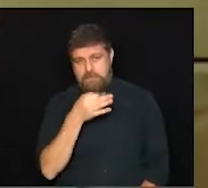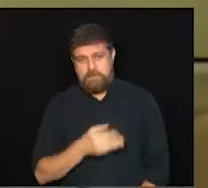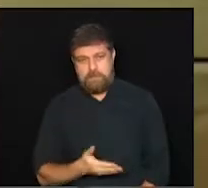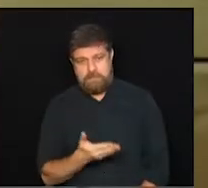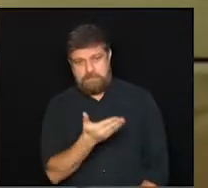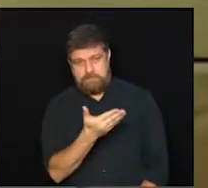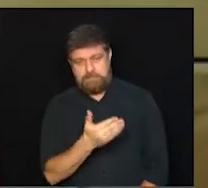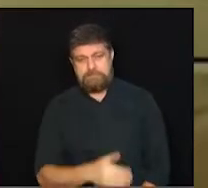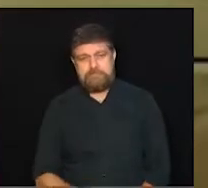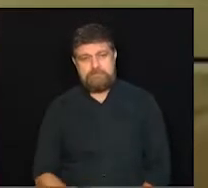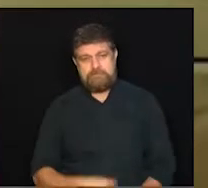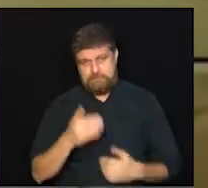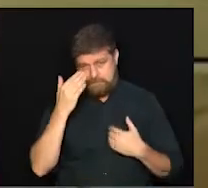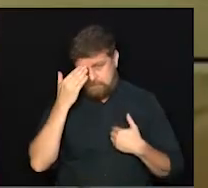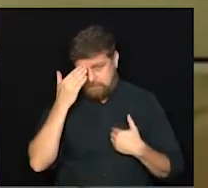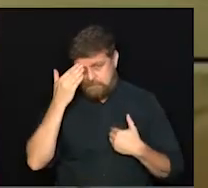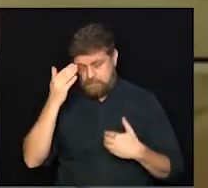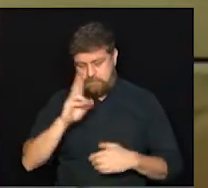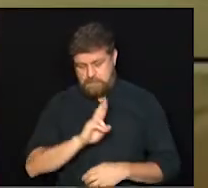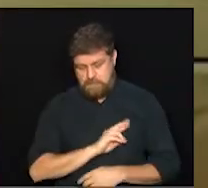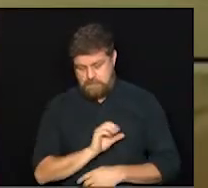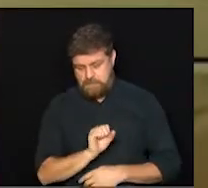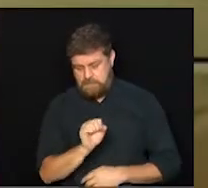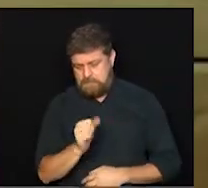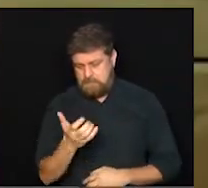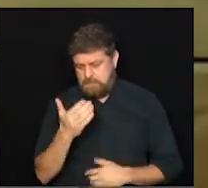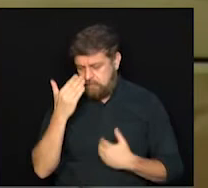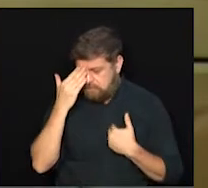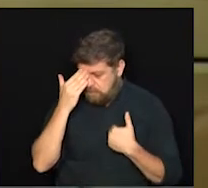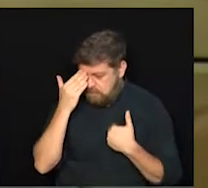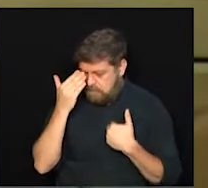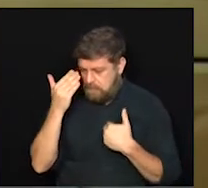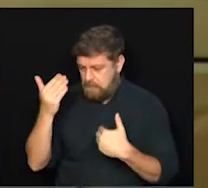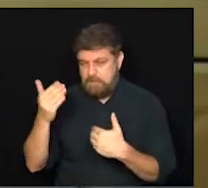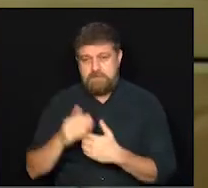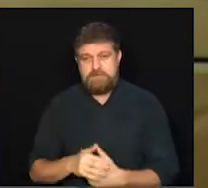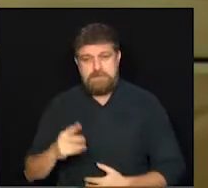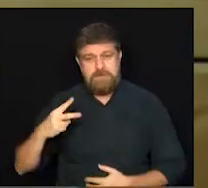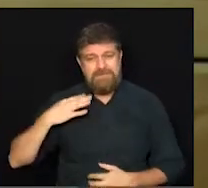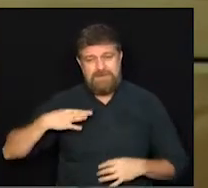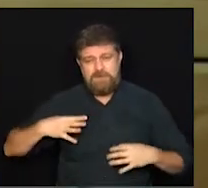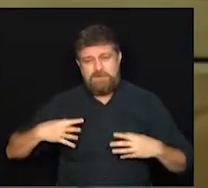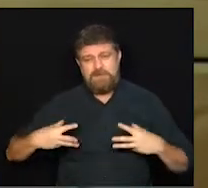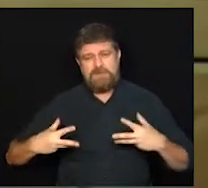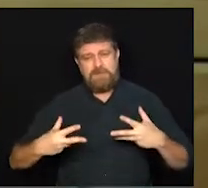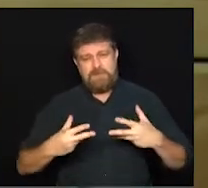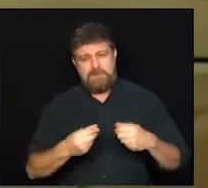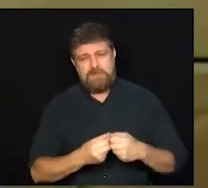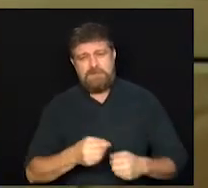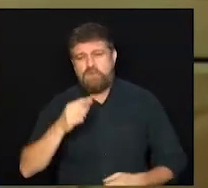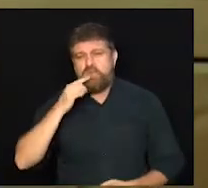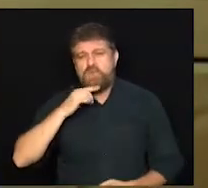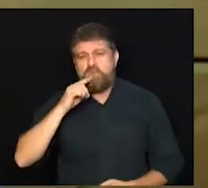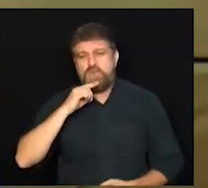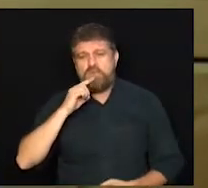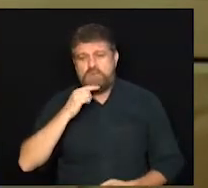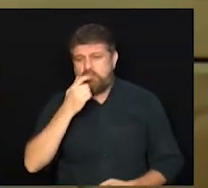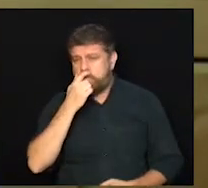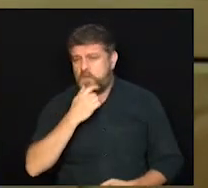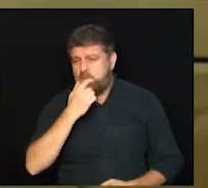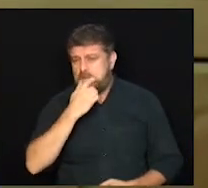Obrigado, vereador Rossini. Quero agradecer aos demais colegas vereadores vereador Eduardo Magoga, vereador Marrom